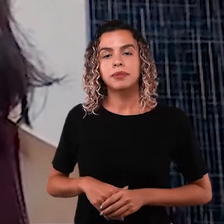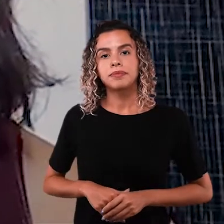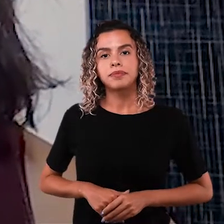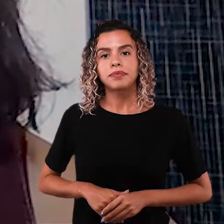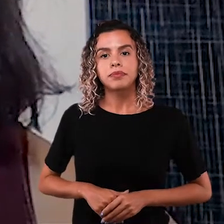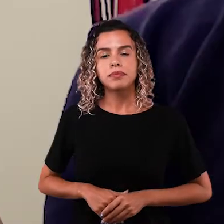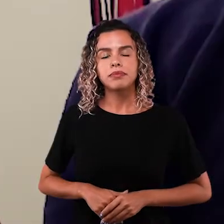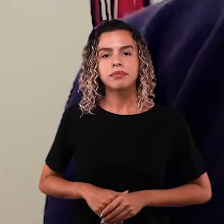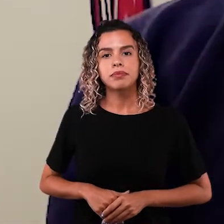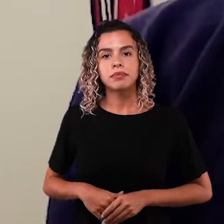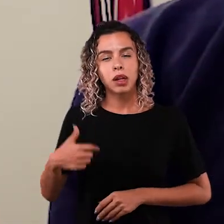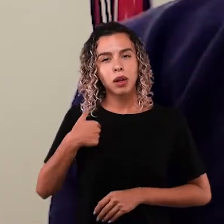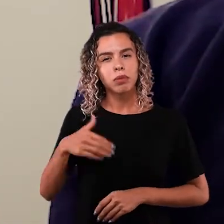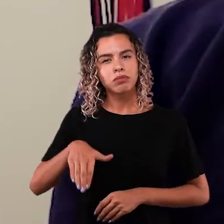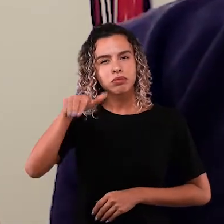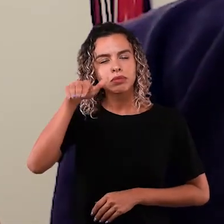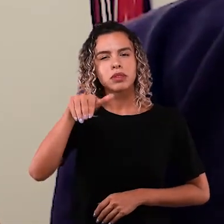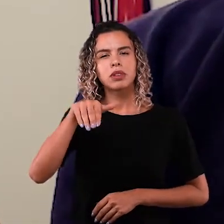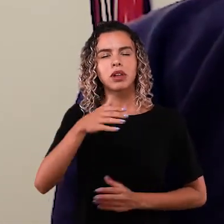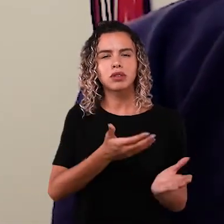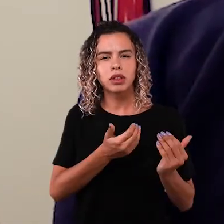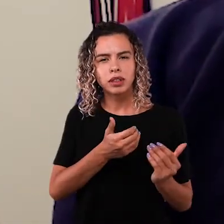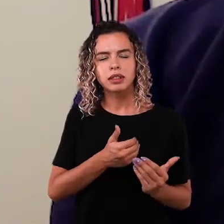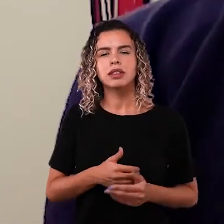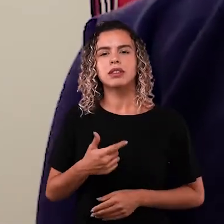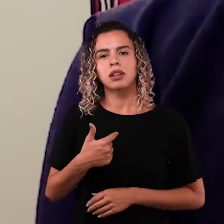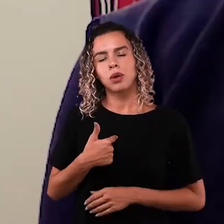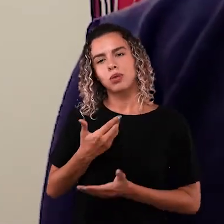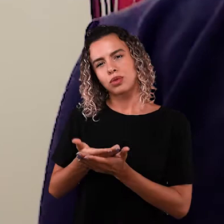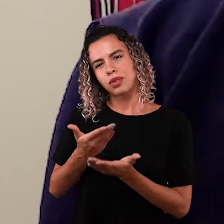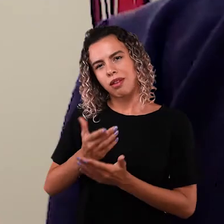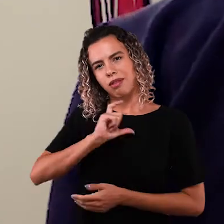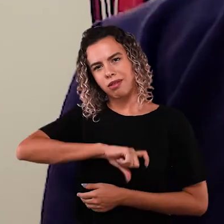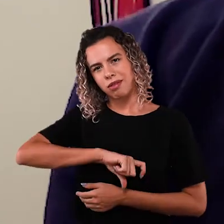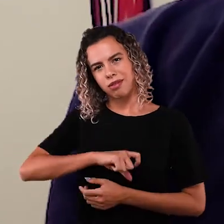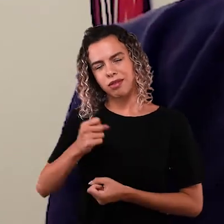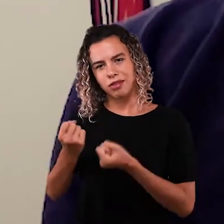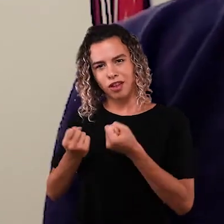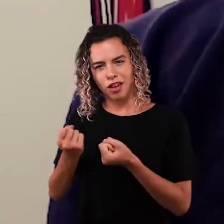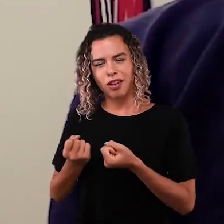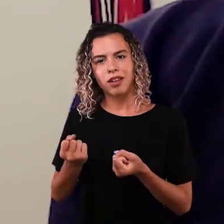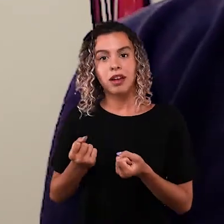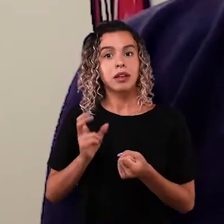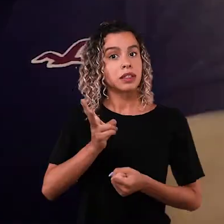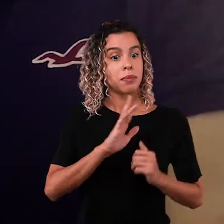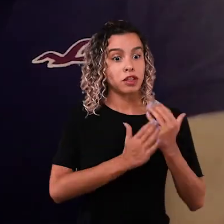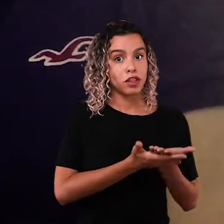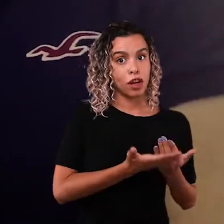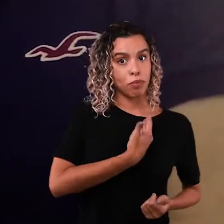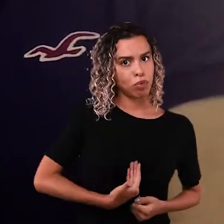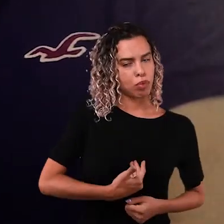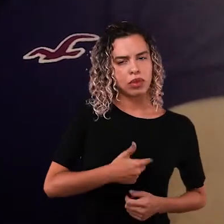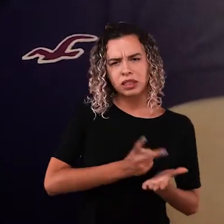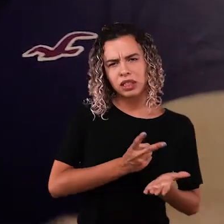fizesse, eu tirava. Quando eu entrei na adolescência, eu tava numa outra escola, né? Eu sempre estudei em escola pública. Uma jovem de óculos e cabelo